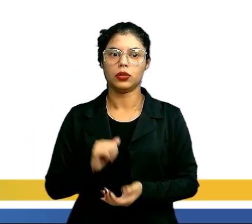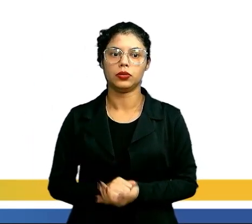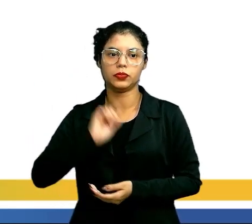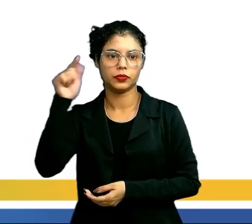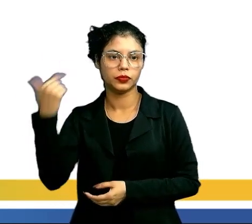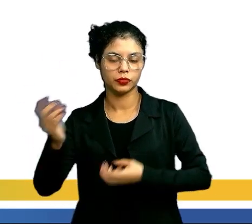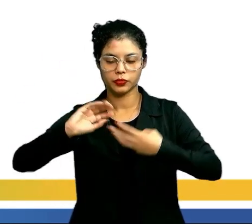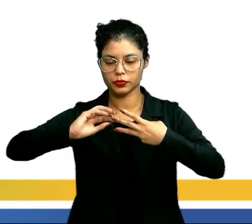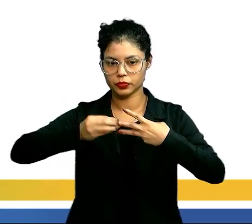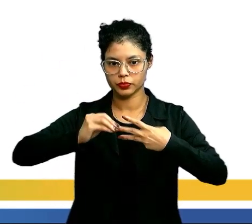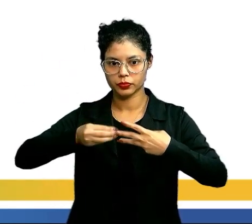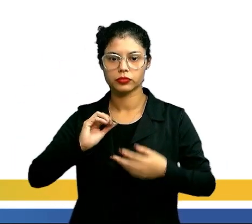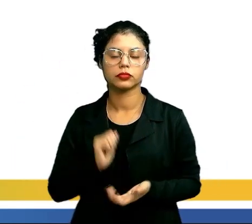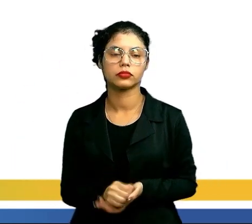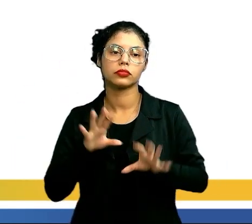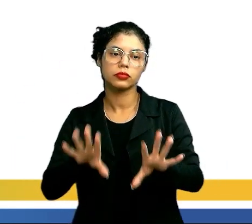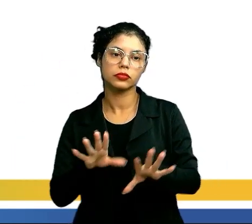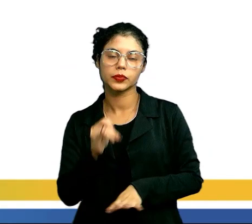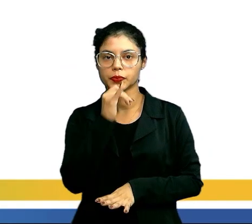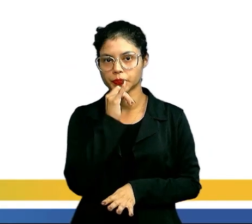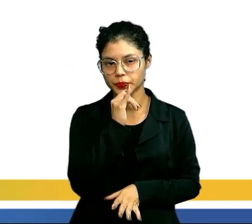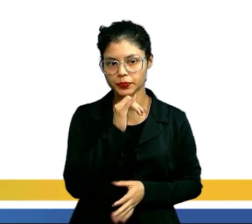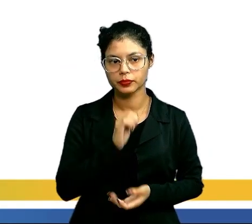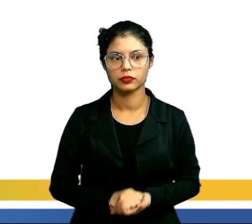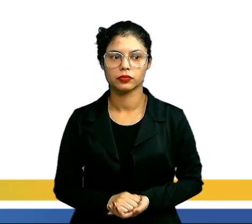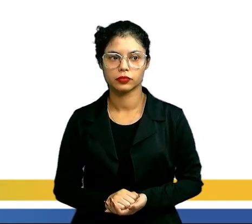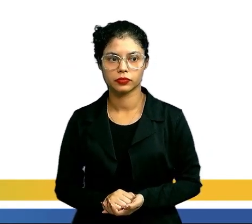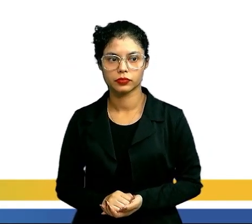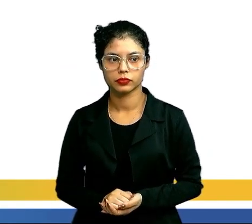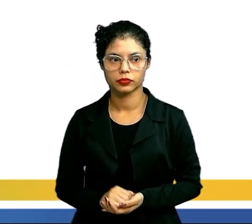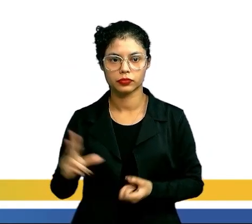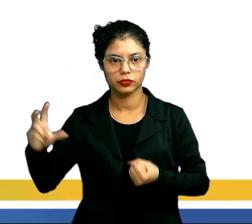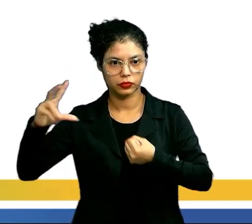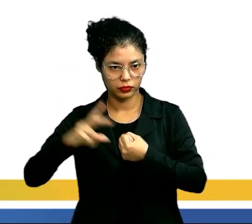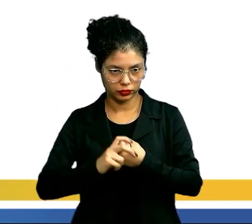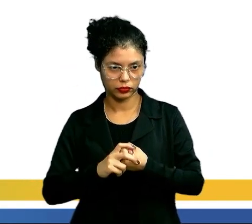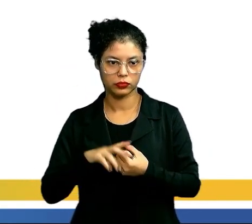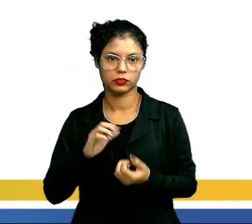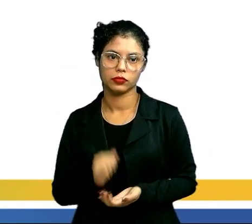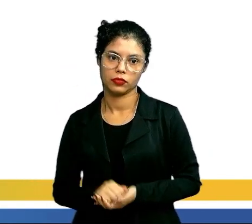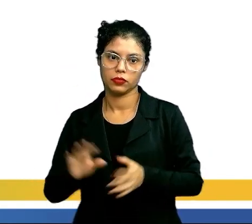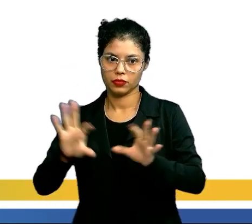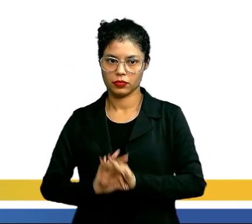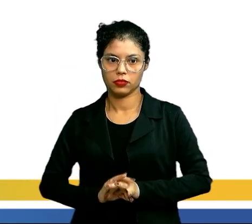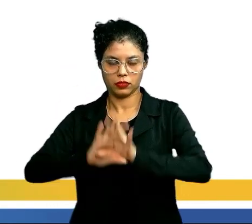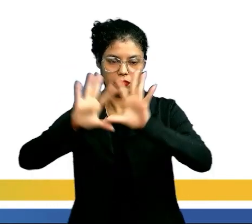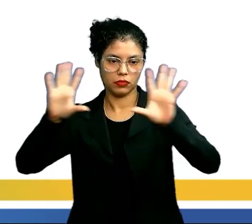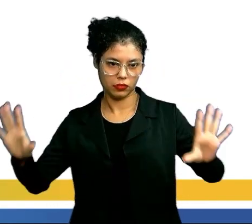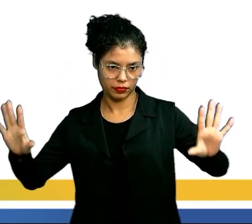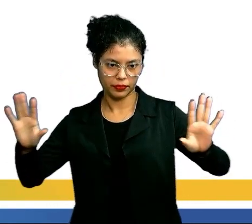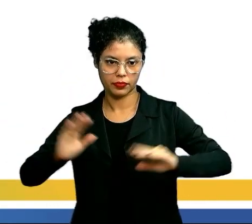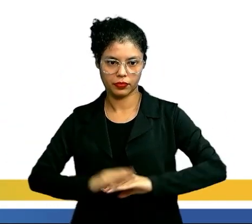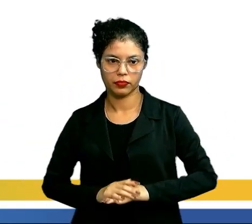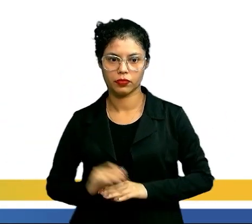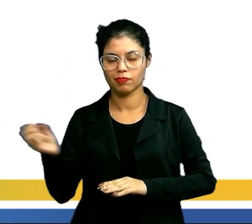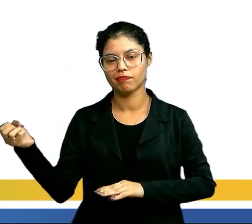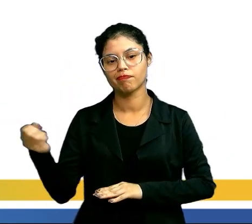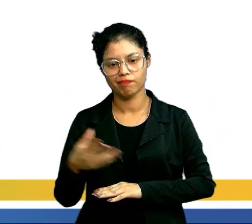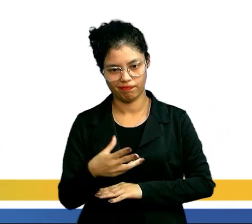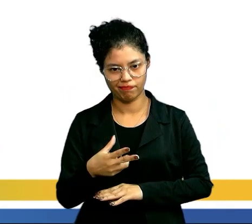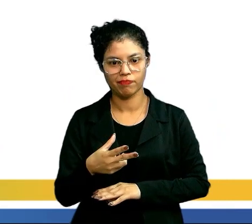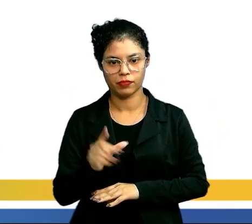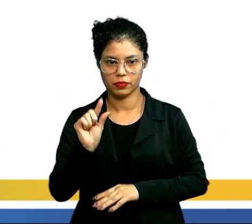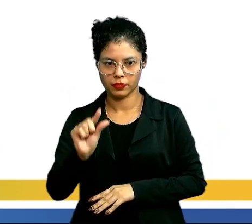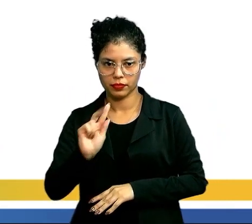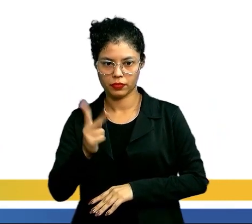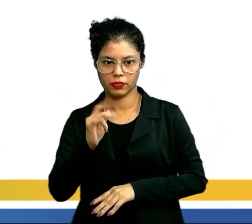outras células, né? Assim, por assim dizer, do vírus, fazendo com que tenha um brotamento e liberação de novas partículas